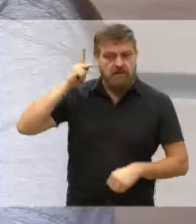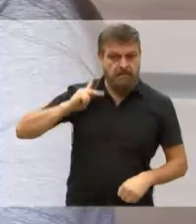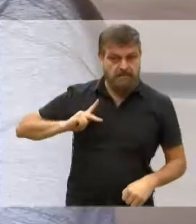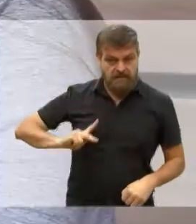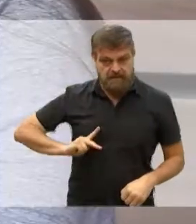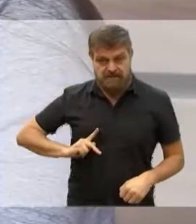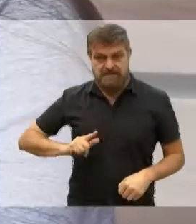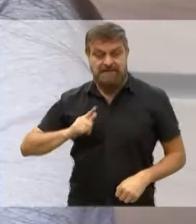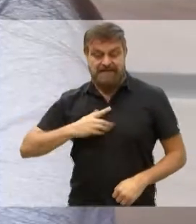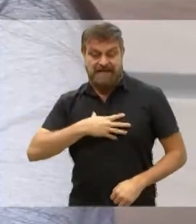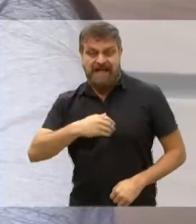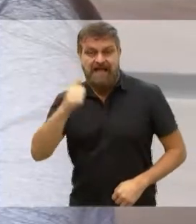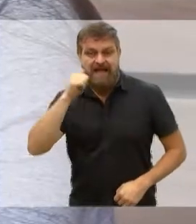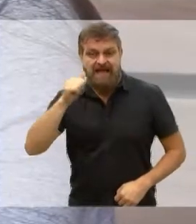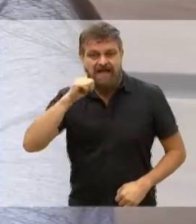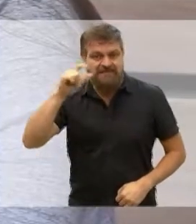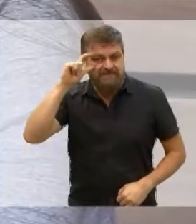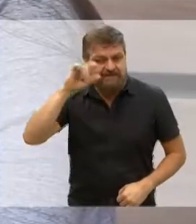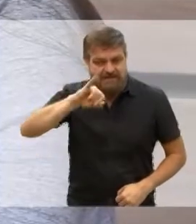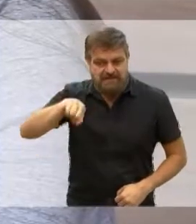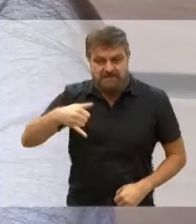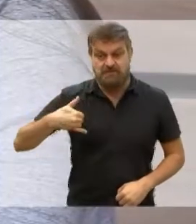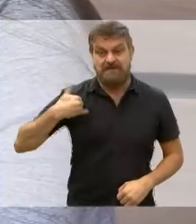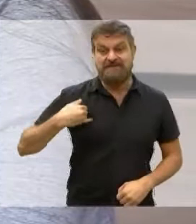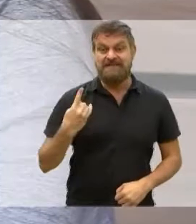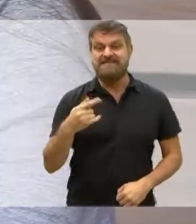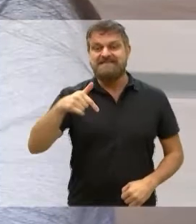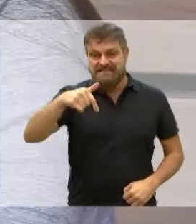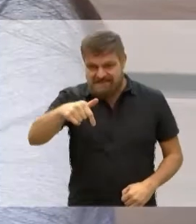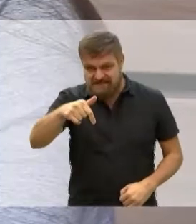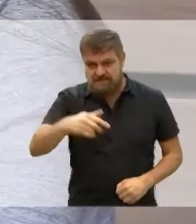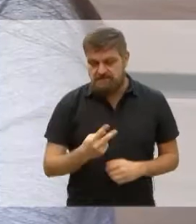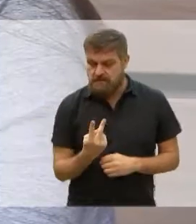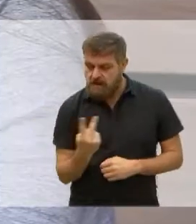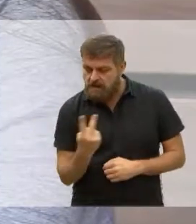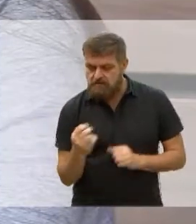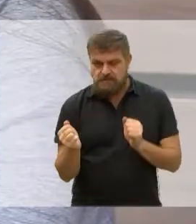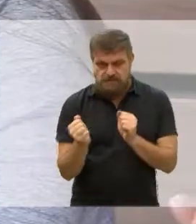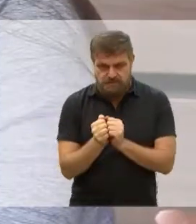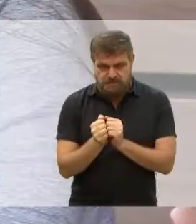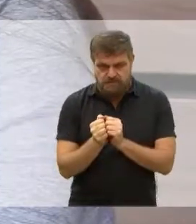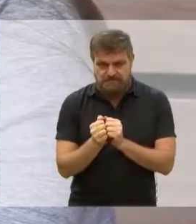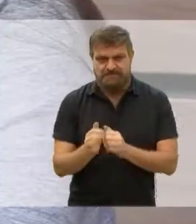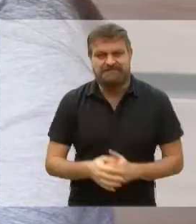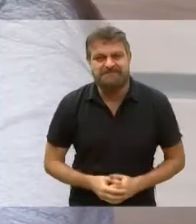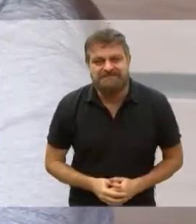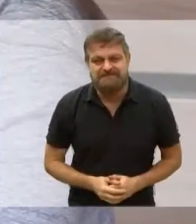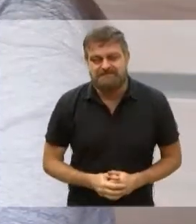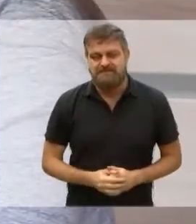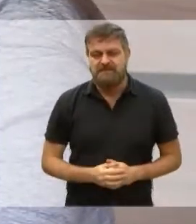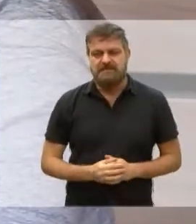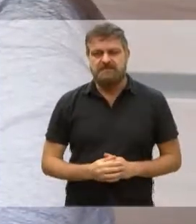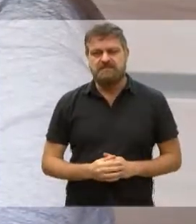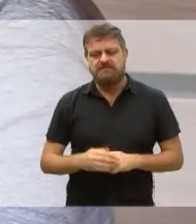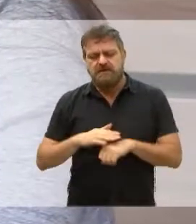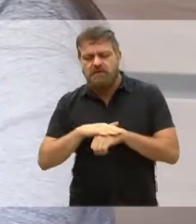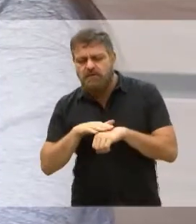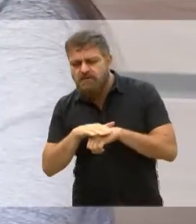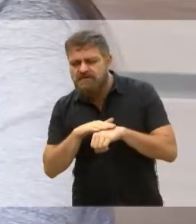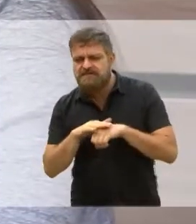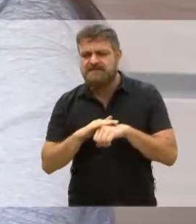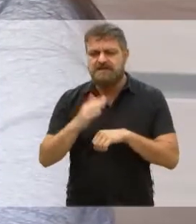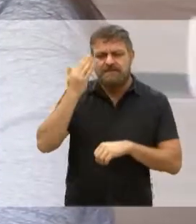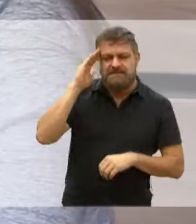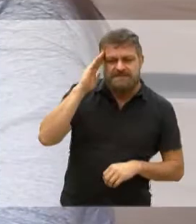Patrícia Hermetzi, que é mãe da Júlia, que tem 17 anos. Elas estão aqui conosco e é com elas que a gente